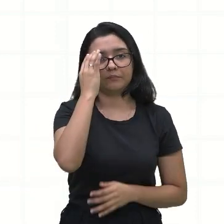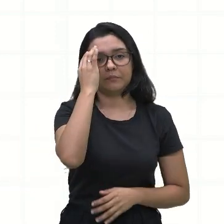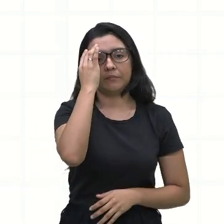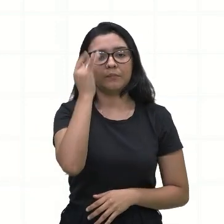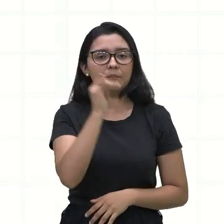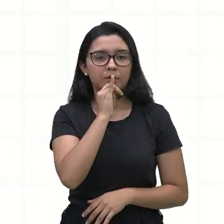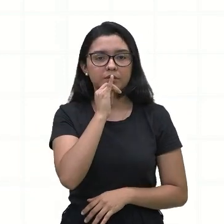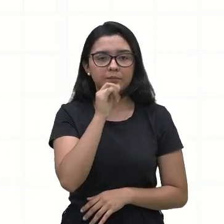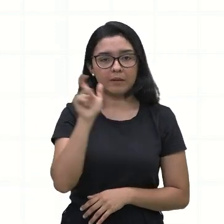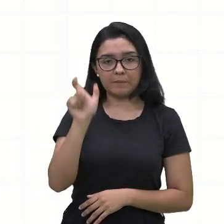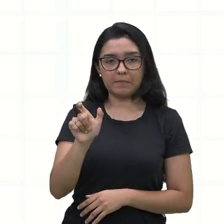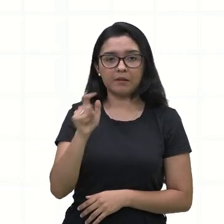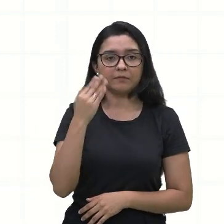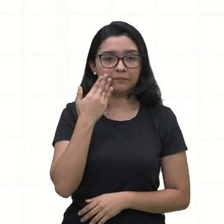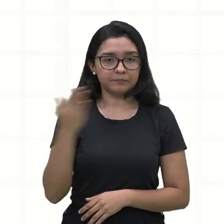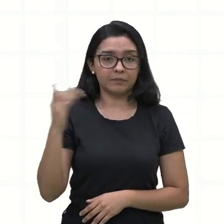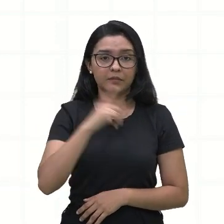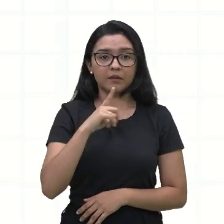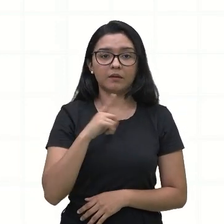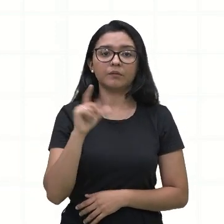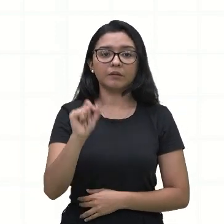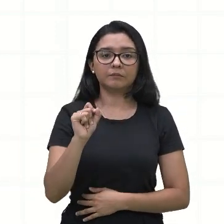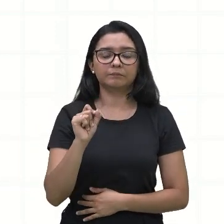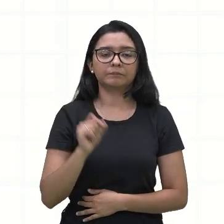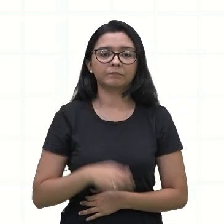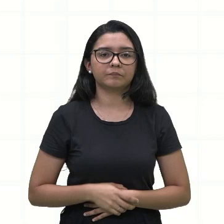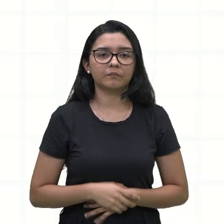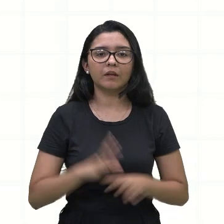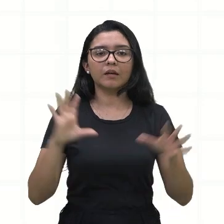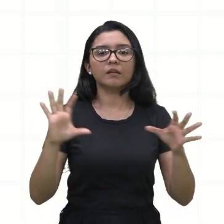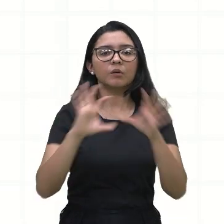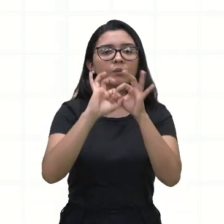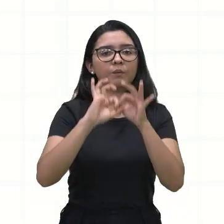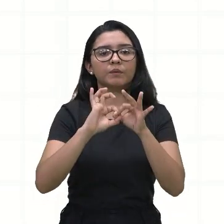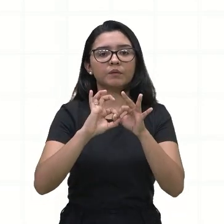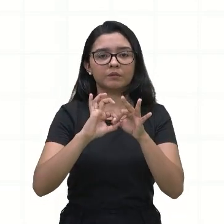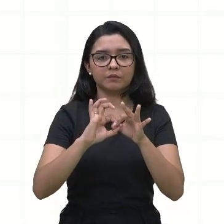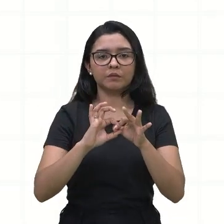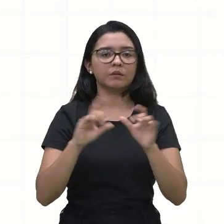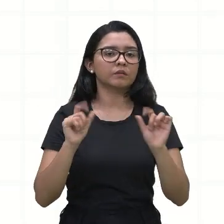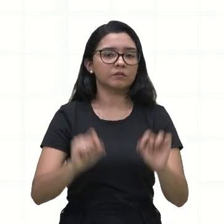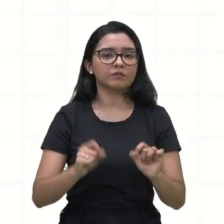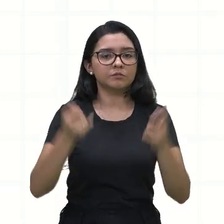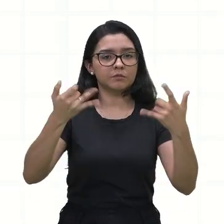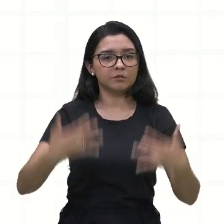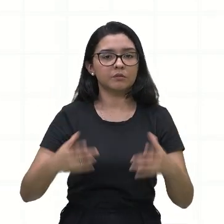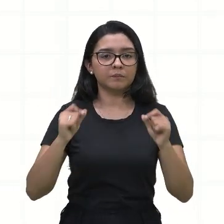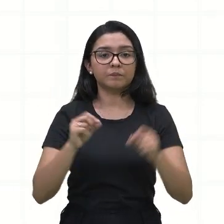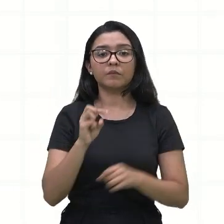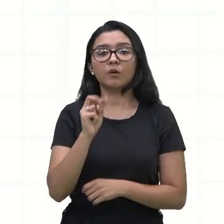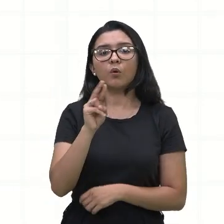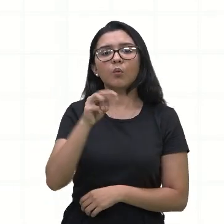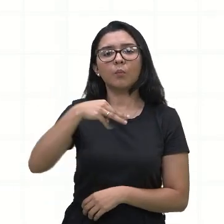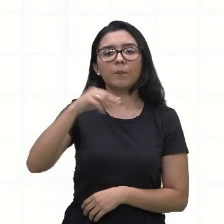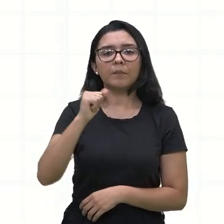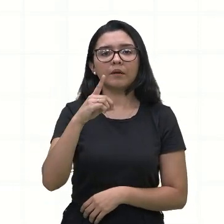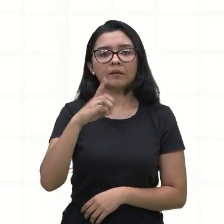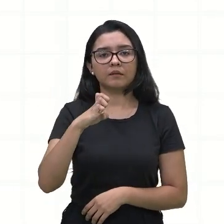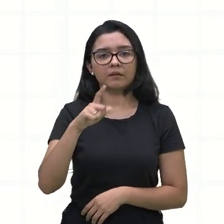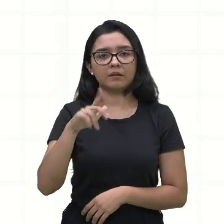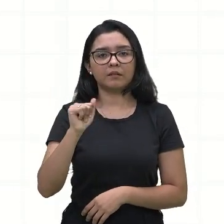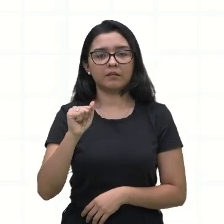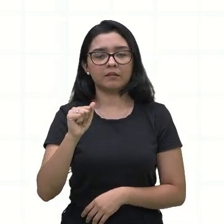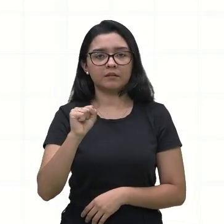essa palavra que nós temos aí, que ele está conectando aí esses sentidos, está dizendo assim, ó, uma delas é a escolha dos